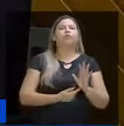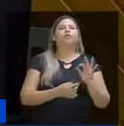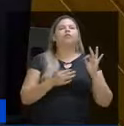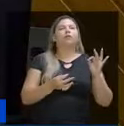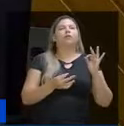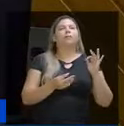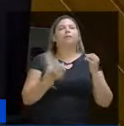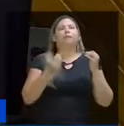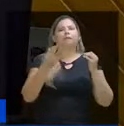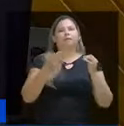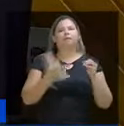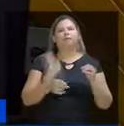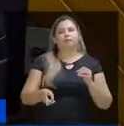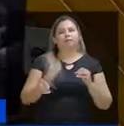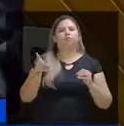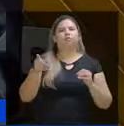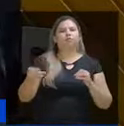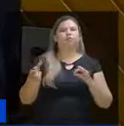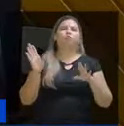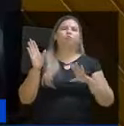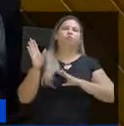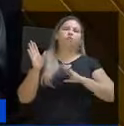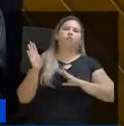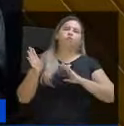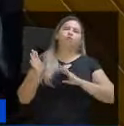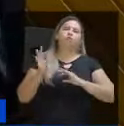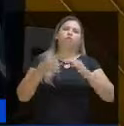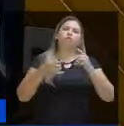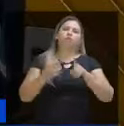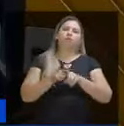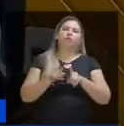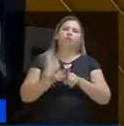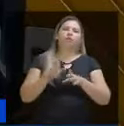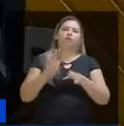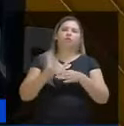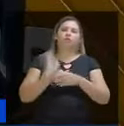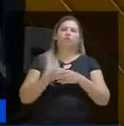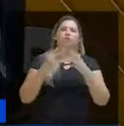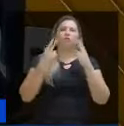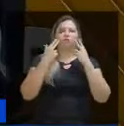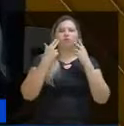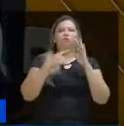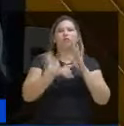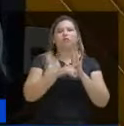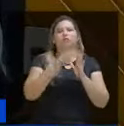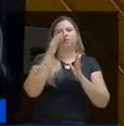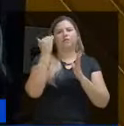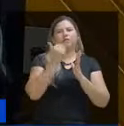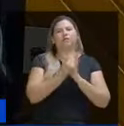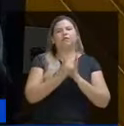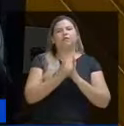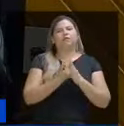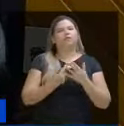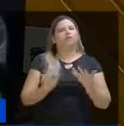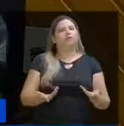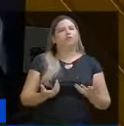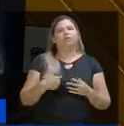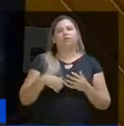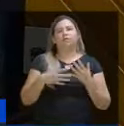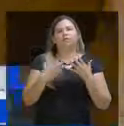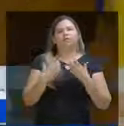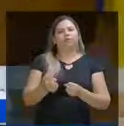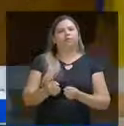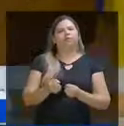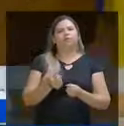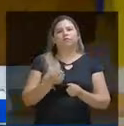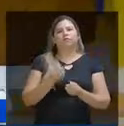de contas de campanha eleitoral. Diante disso, senhor presidente, em consonância com o parecer ministerial, voto pelo desprovimento do presente recurso. É como